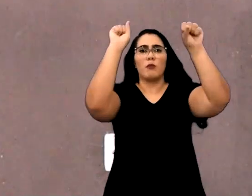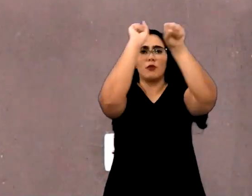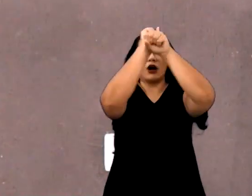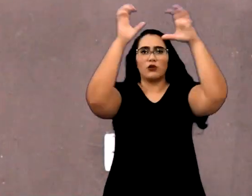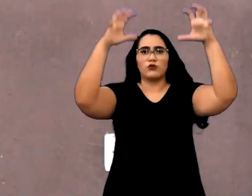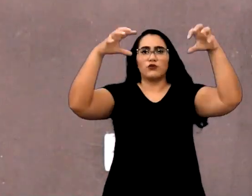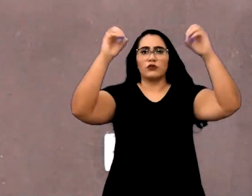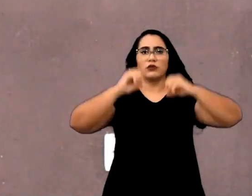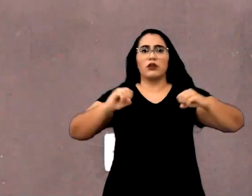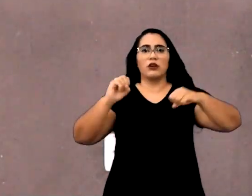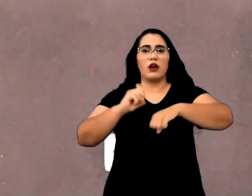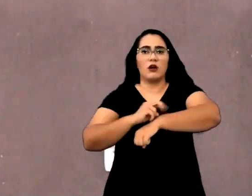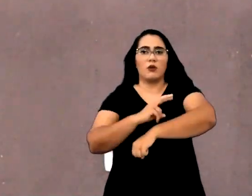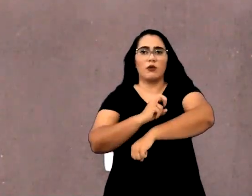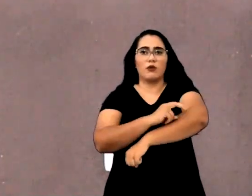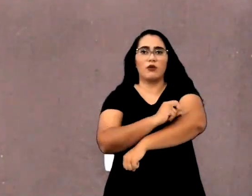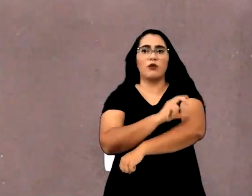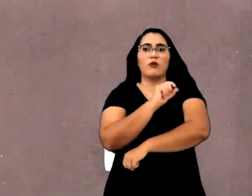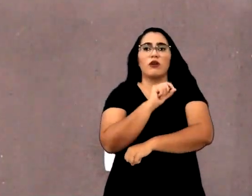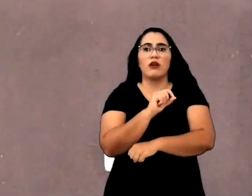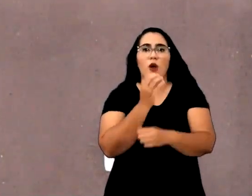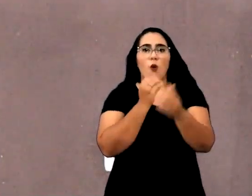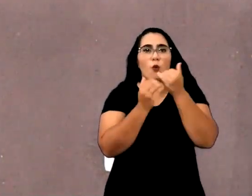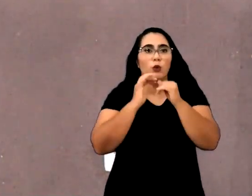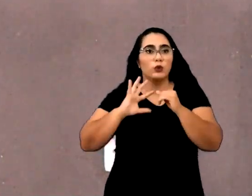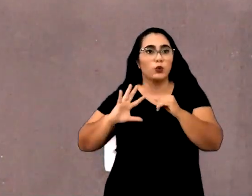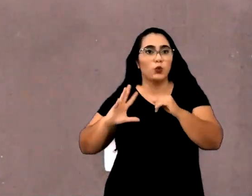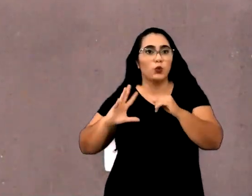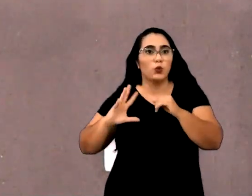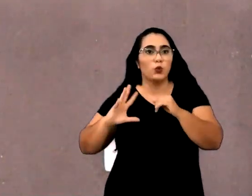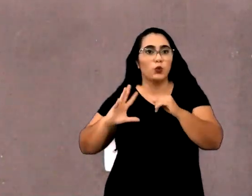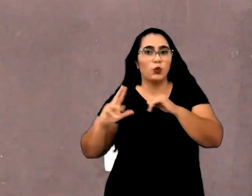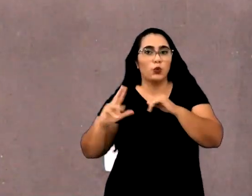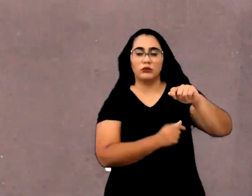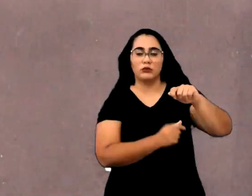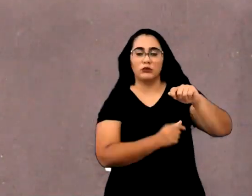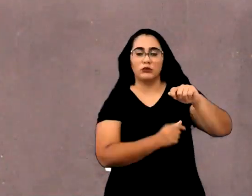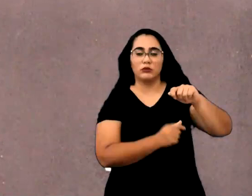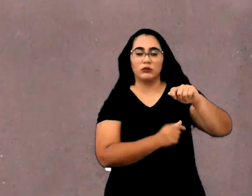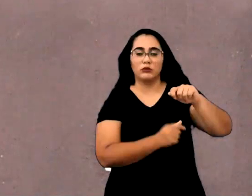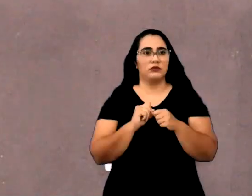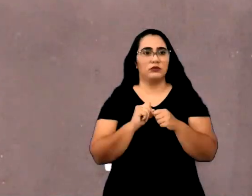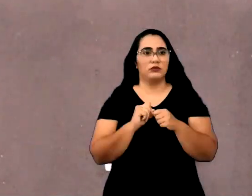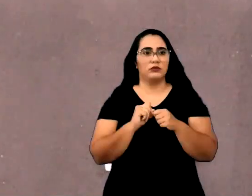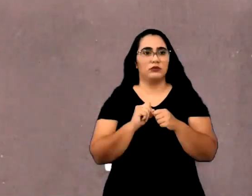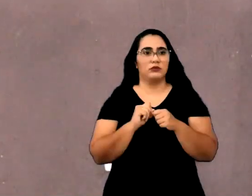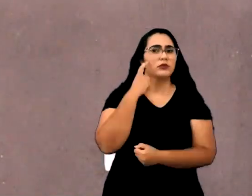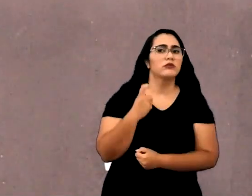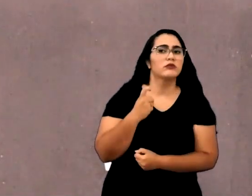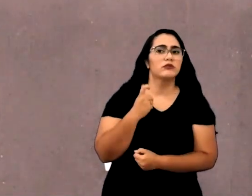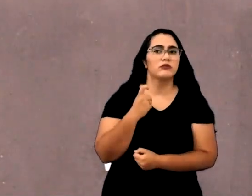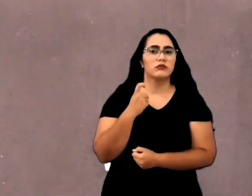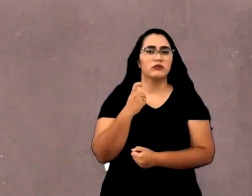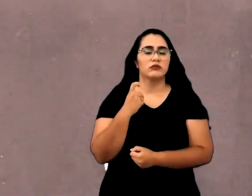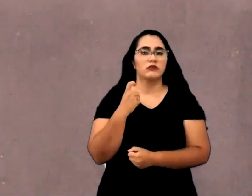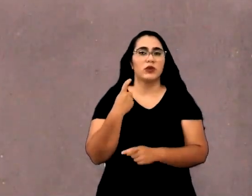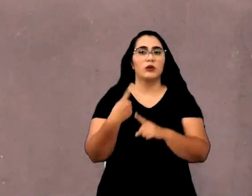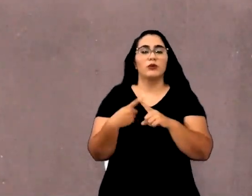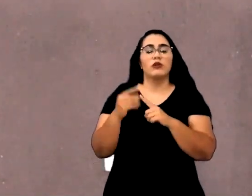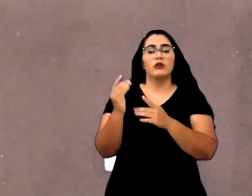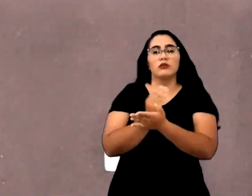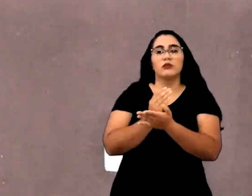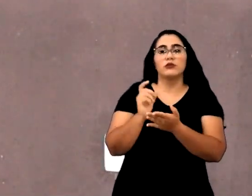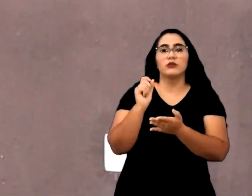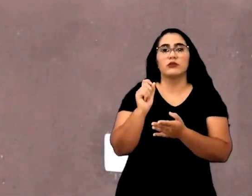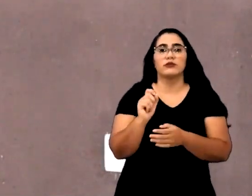se eu ordenar os gafanhotos que consumam a terra, Deus pode fazer isso. Meu. Sabe por quê? Porque muitas